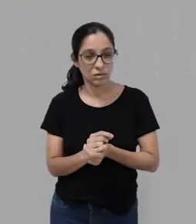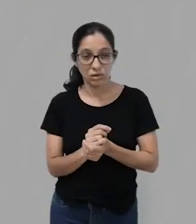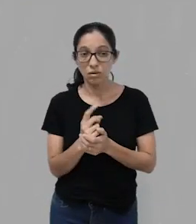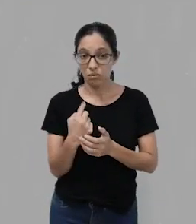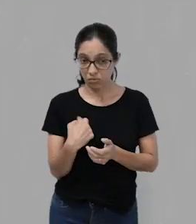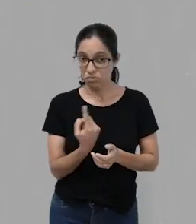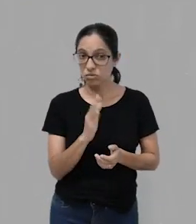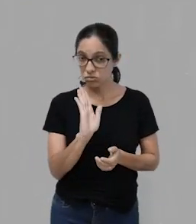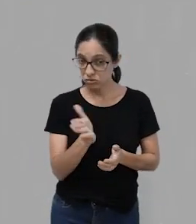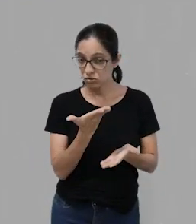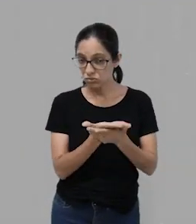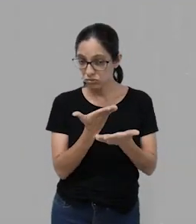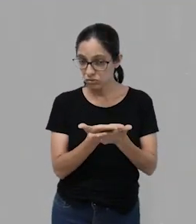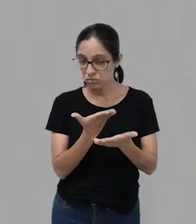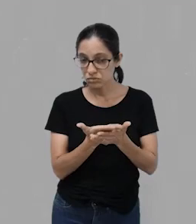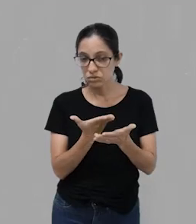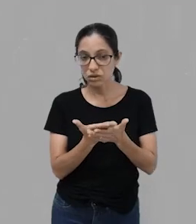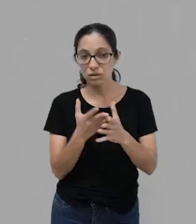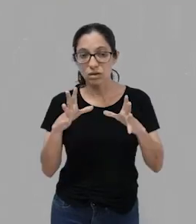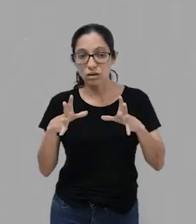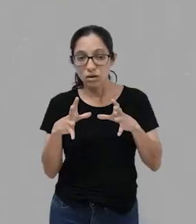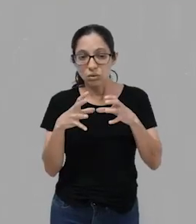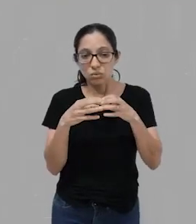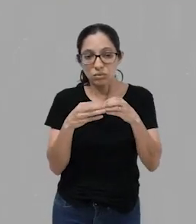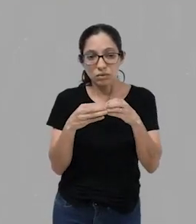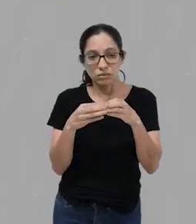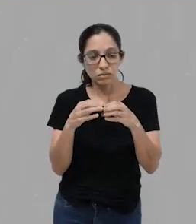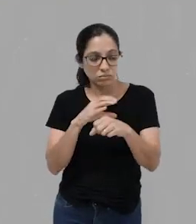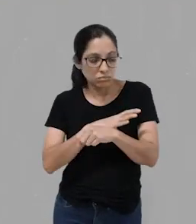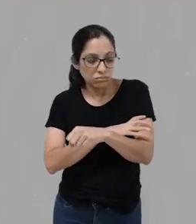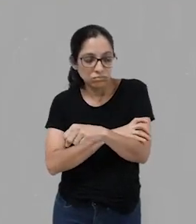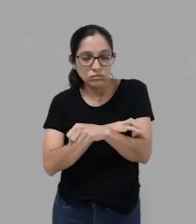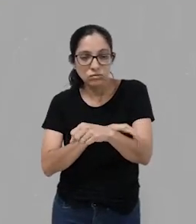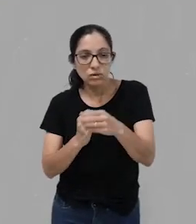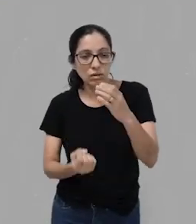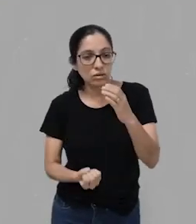nós vimos lá que a contração muscular, ela gera o quê? Gera movimento.